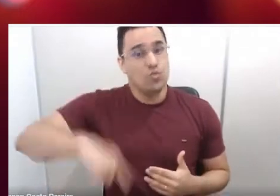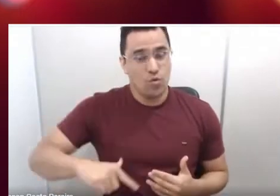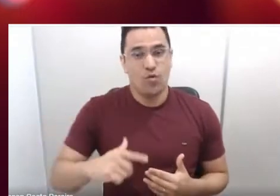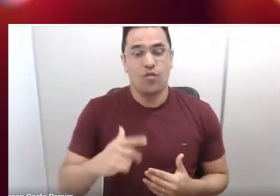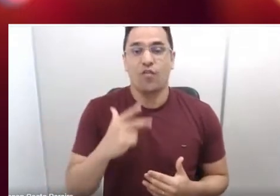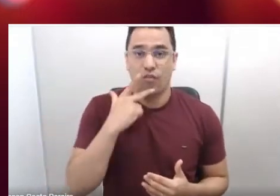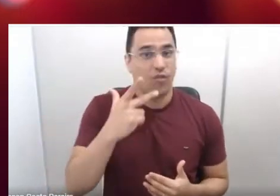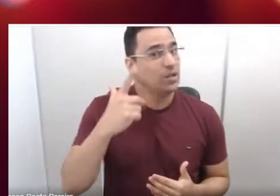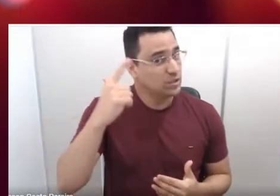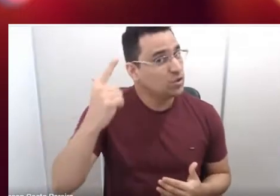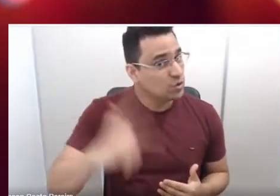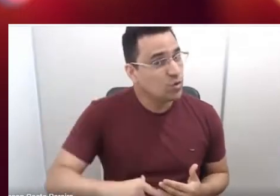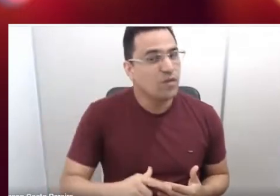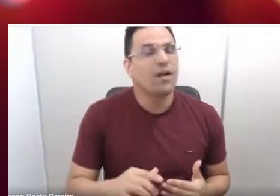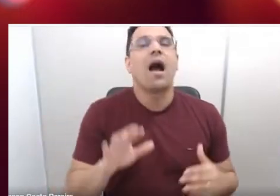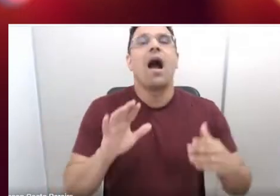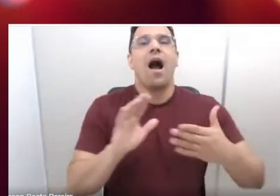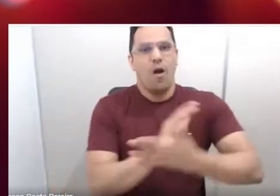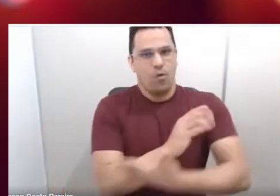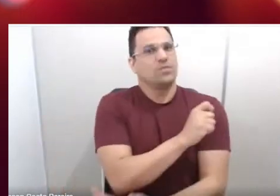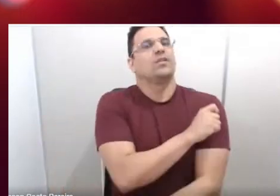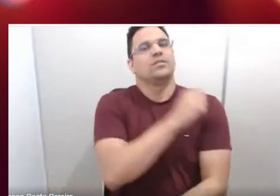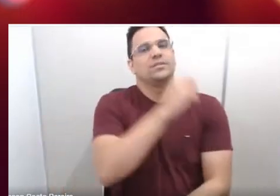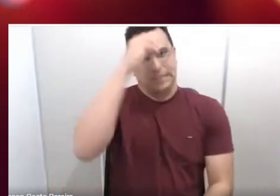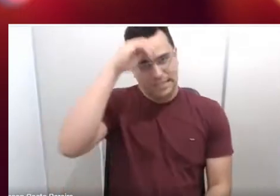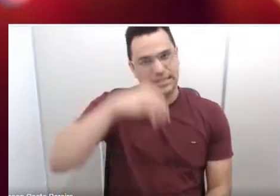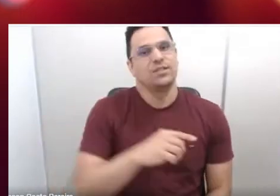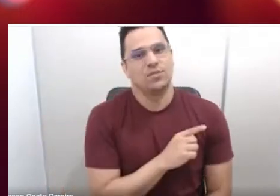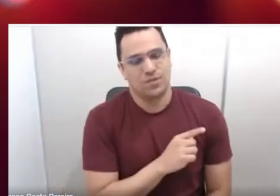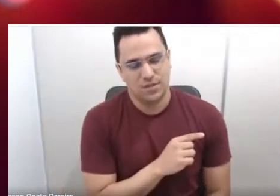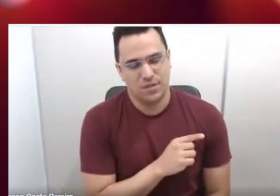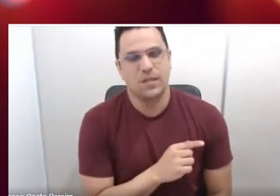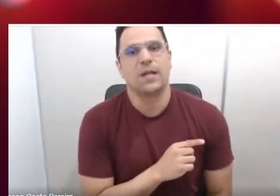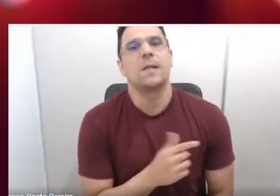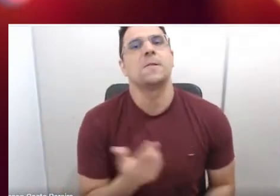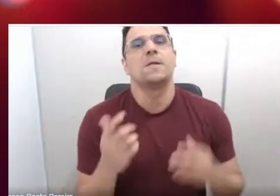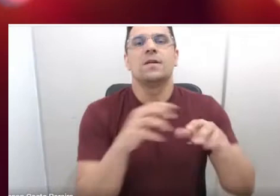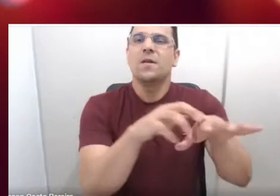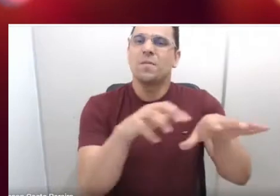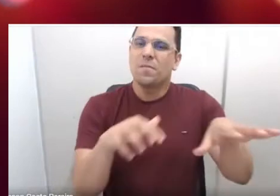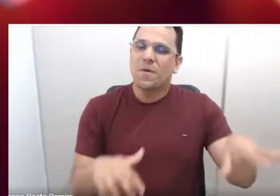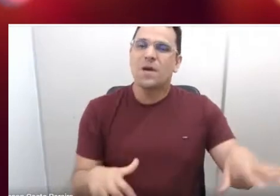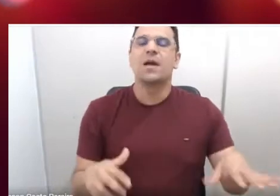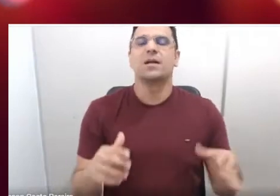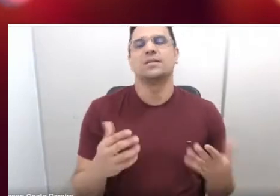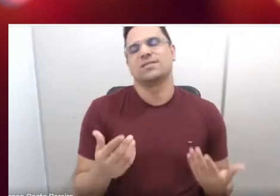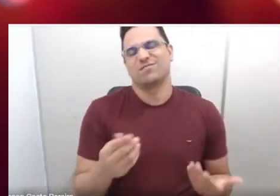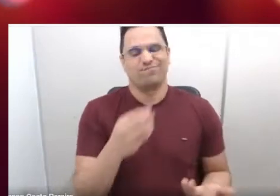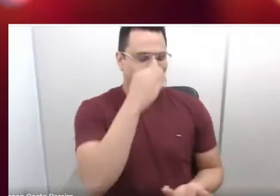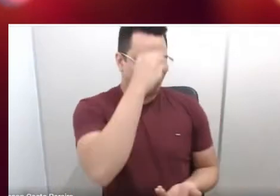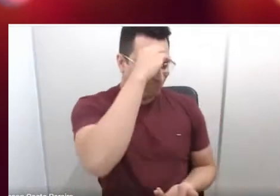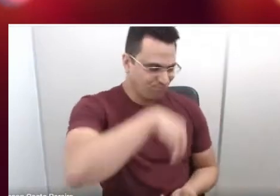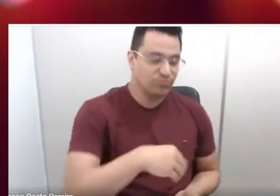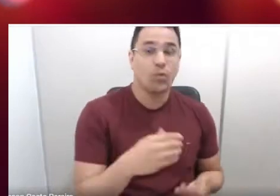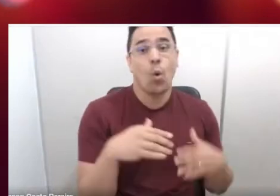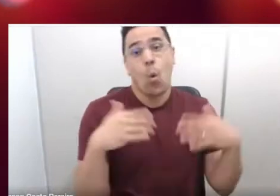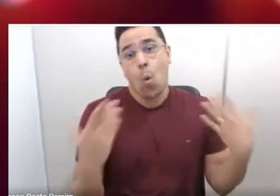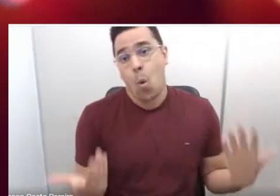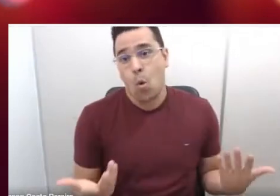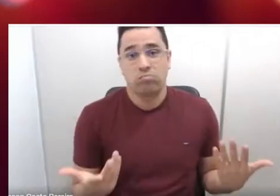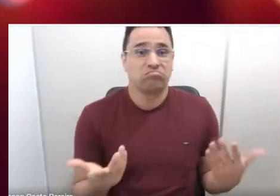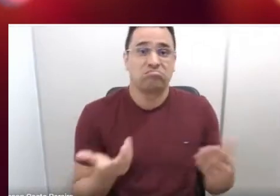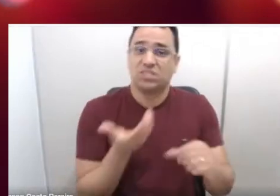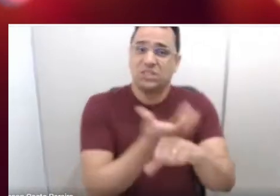a gente ainda teve muito estudante que deixou, né? Mesmo dentro do ensino remoto, deixou de assistir às aulas, ou trancou, ou evadiu mesmo